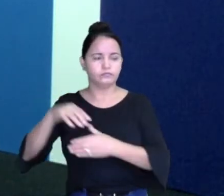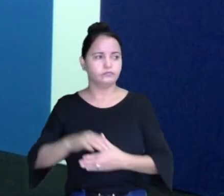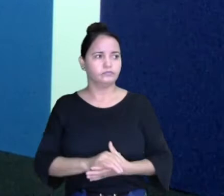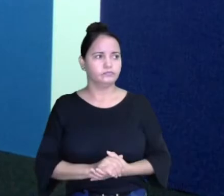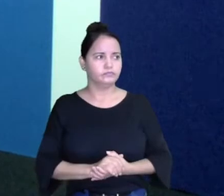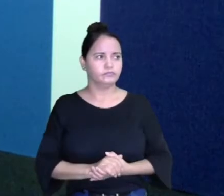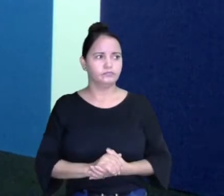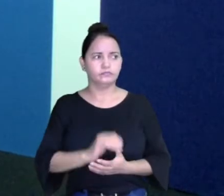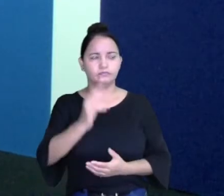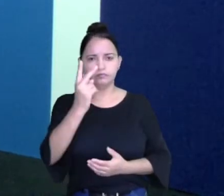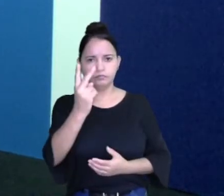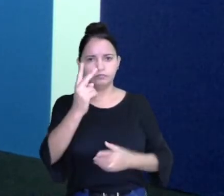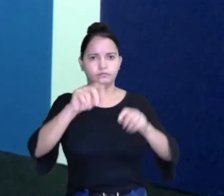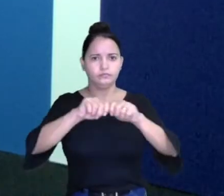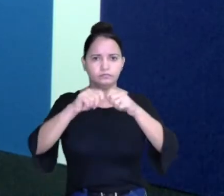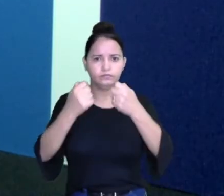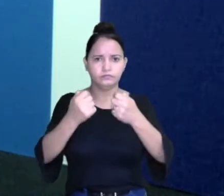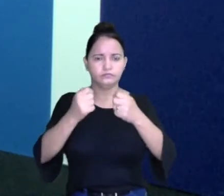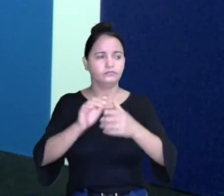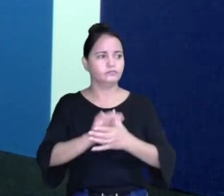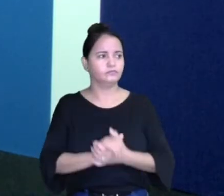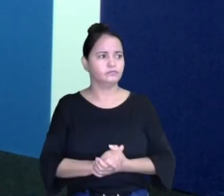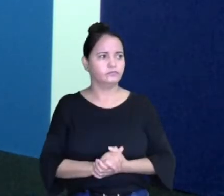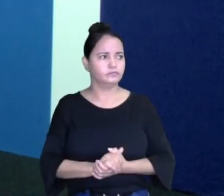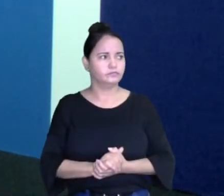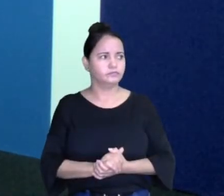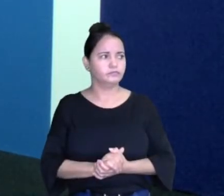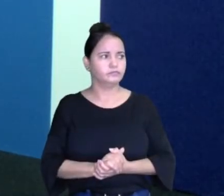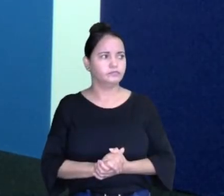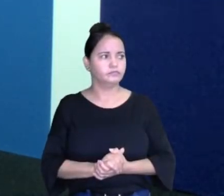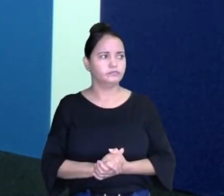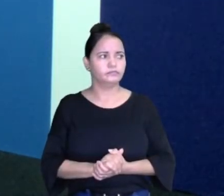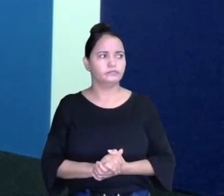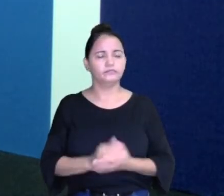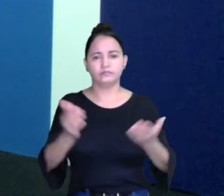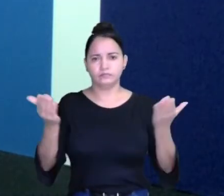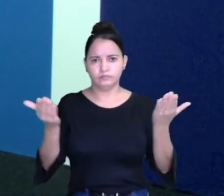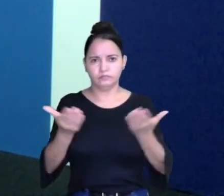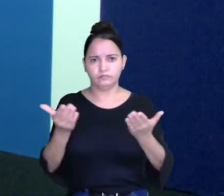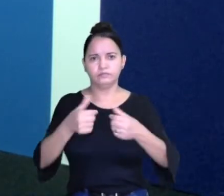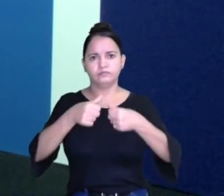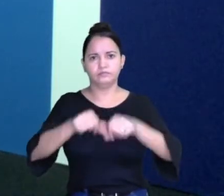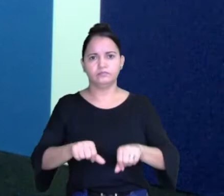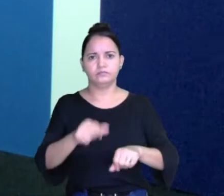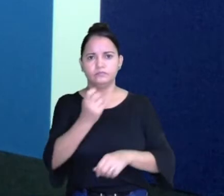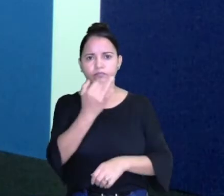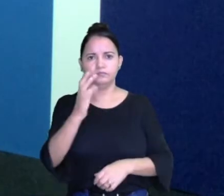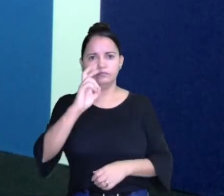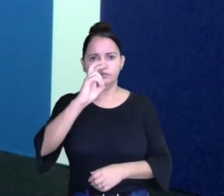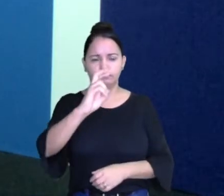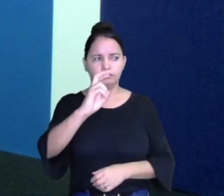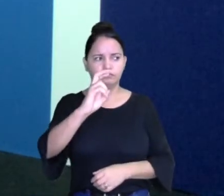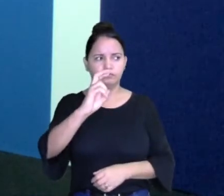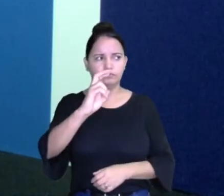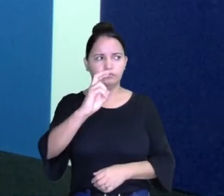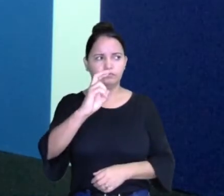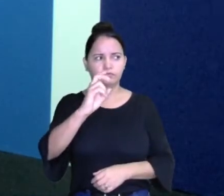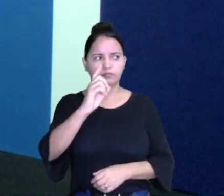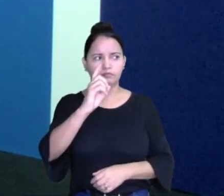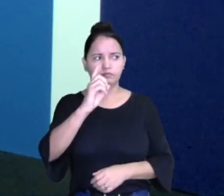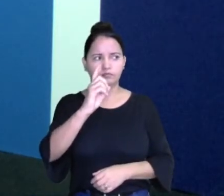Pego esses 2 aqui, vou receber 5. E aqui eu fiquei também com 5. Confere? 1,